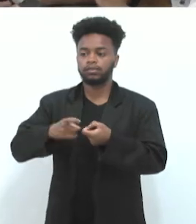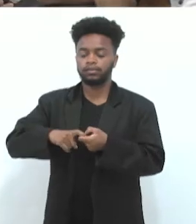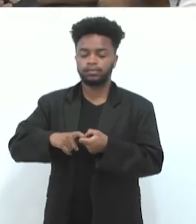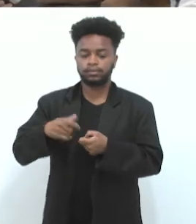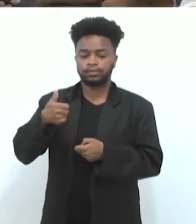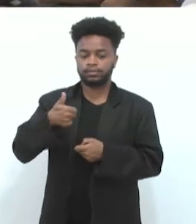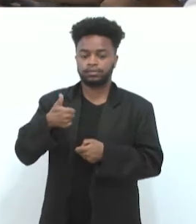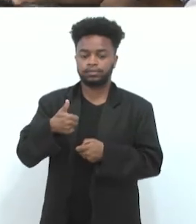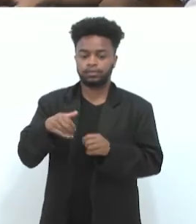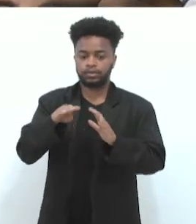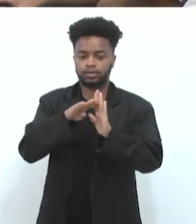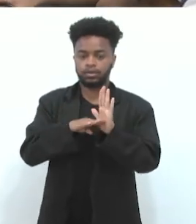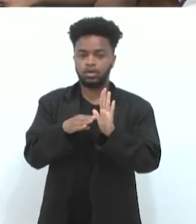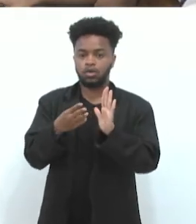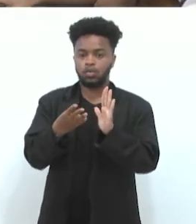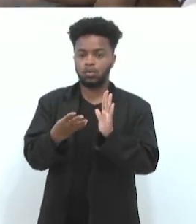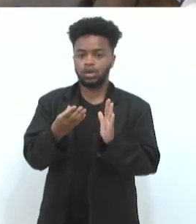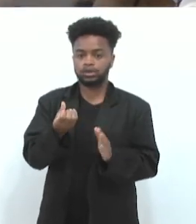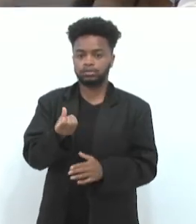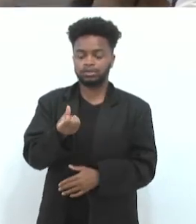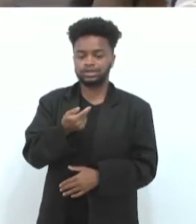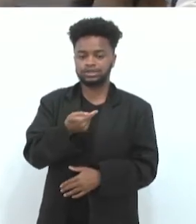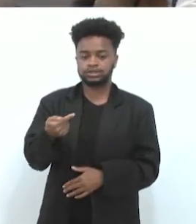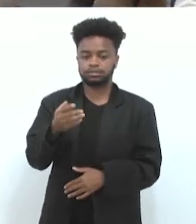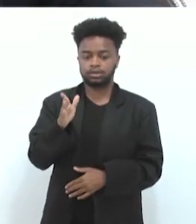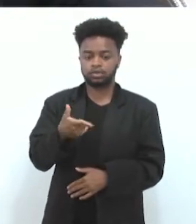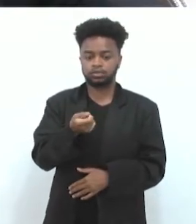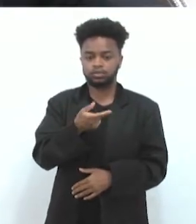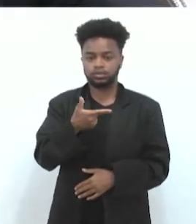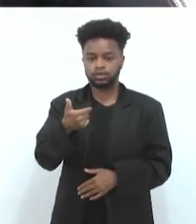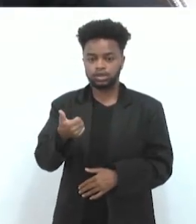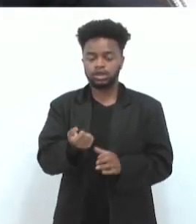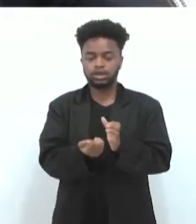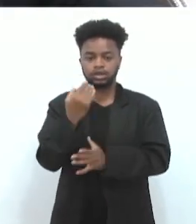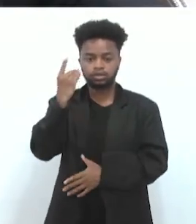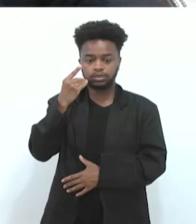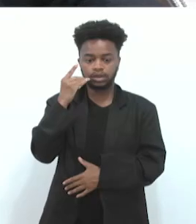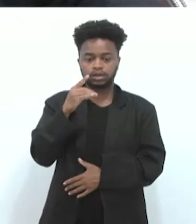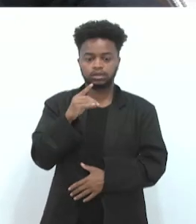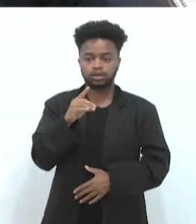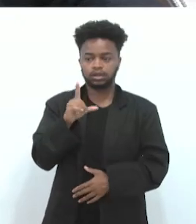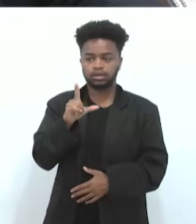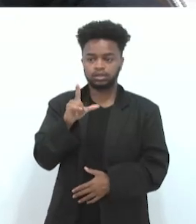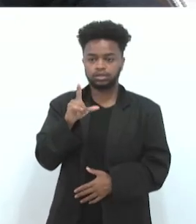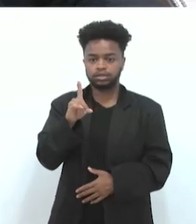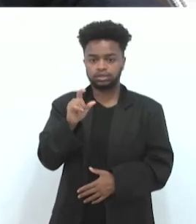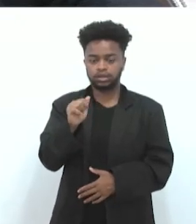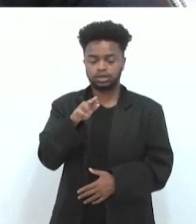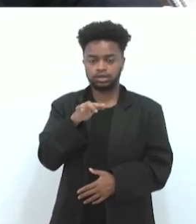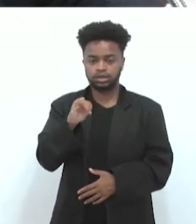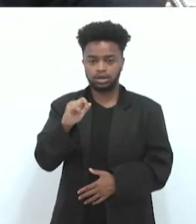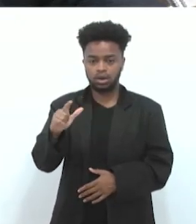as emendas de plenário ao projeto de lei 4677-21, de autoria do deputado Daniel Librelon, que altera a lei 7.578, de